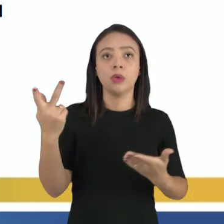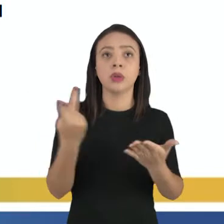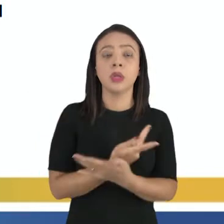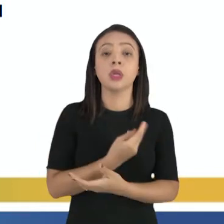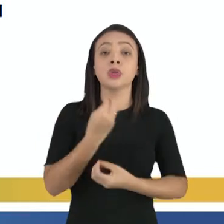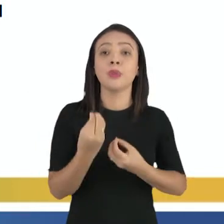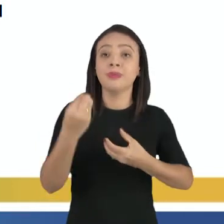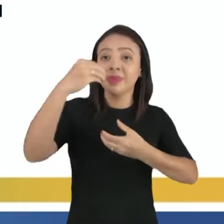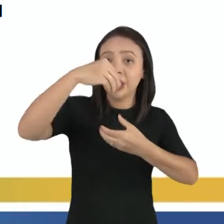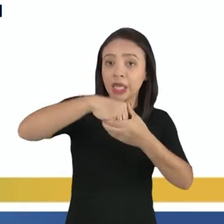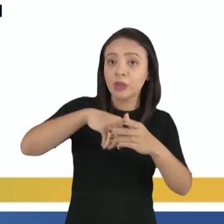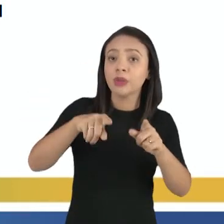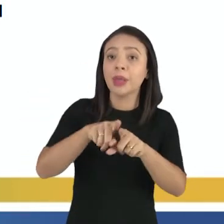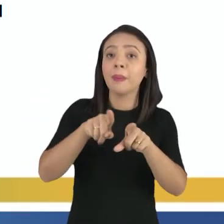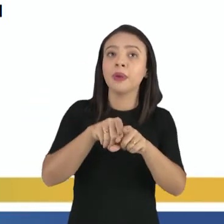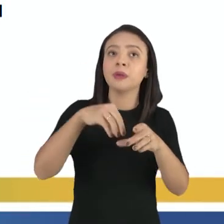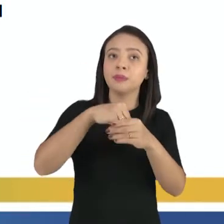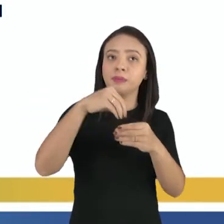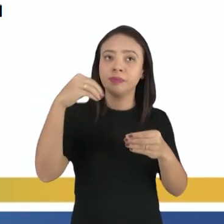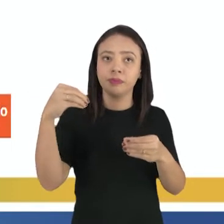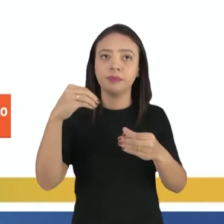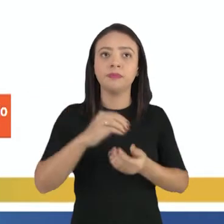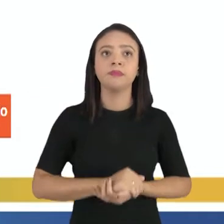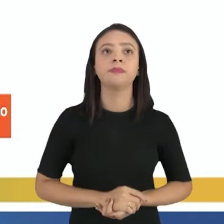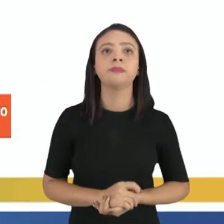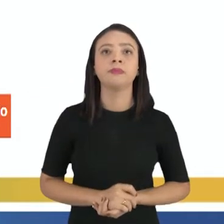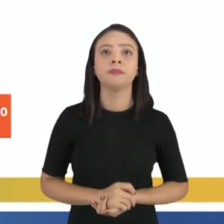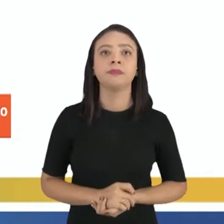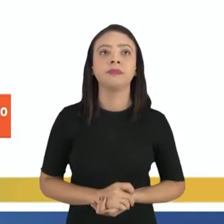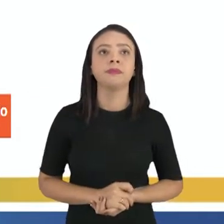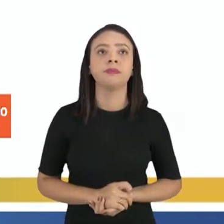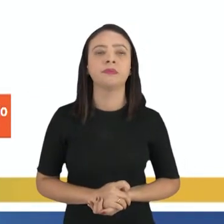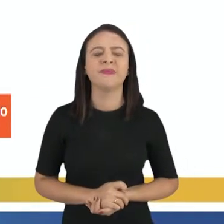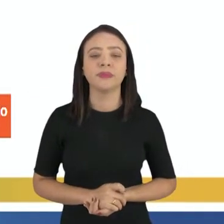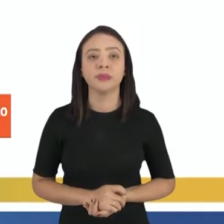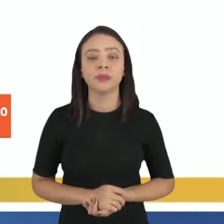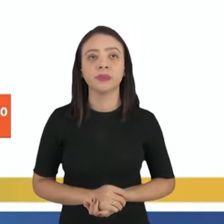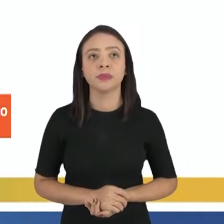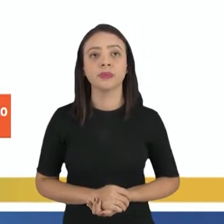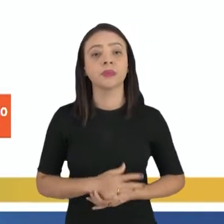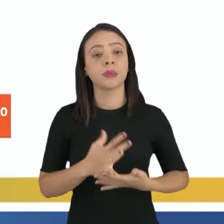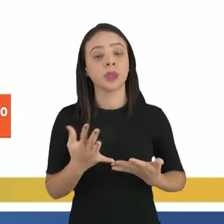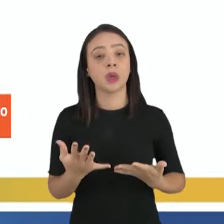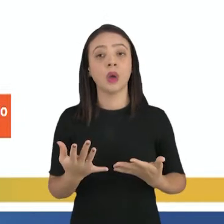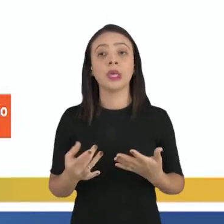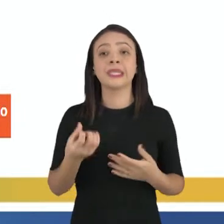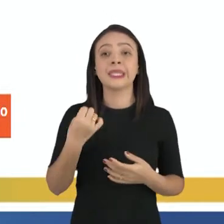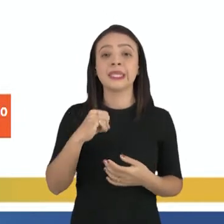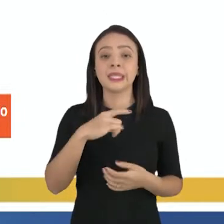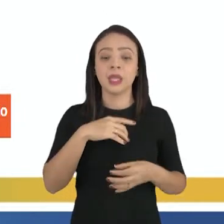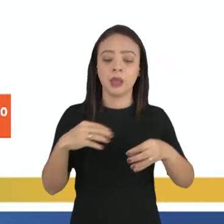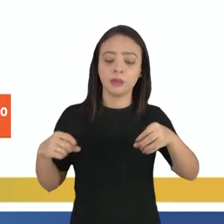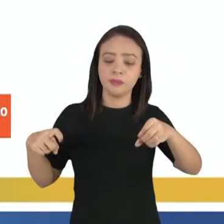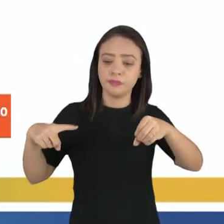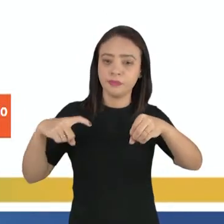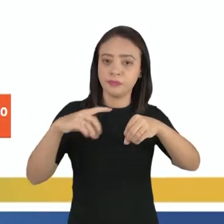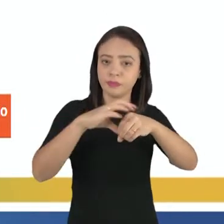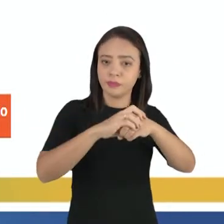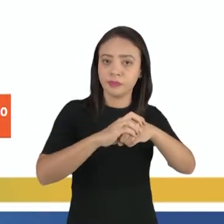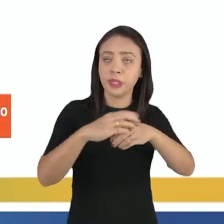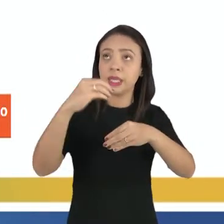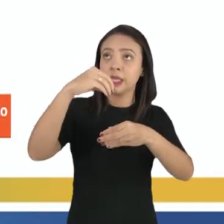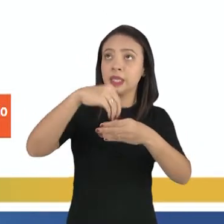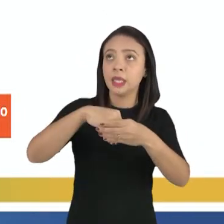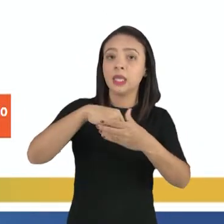forma interna ou de forma externa. No caso da fecundação interna, observa-se a junção